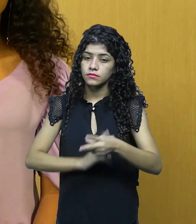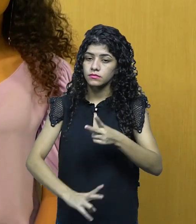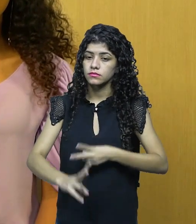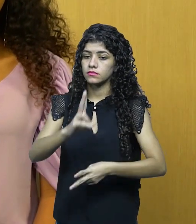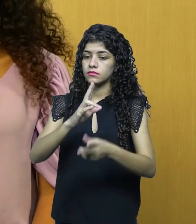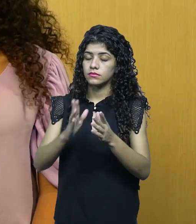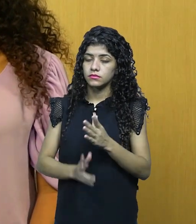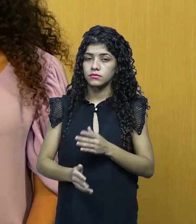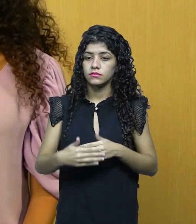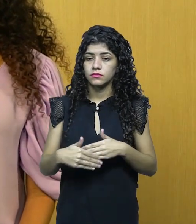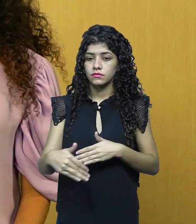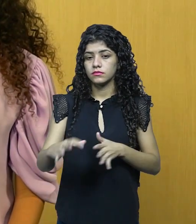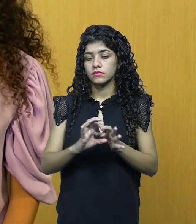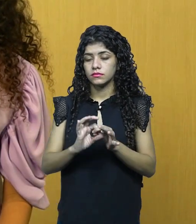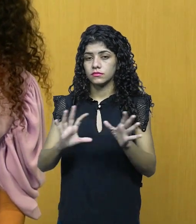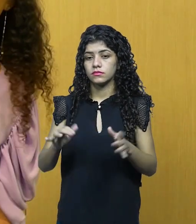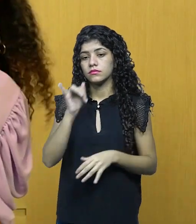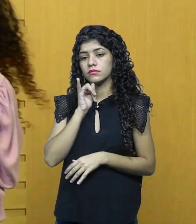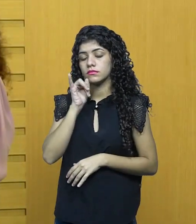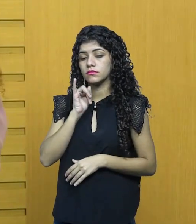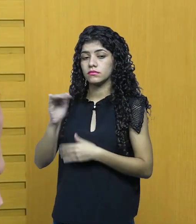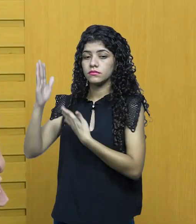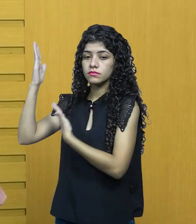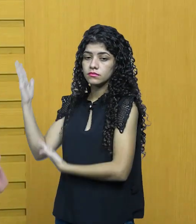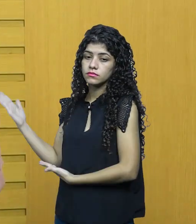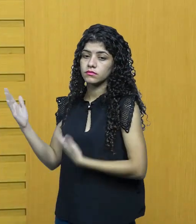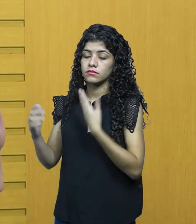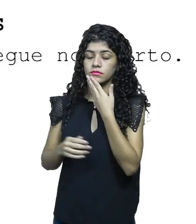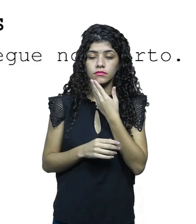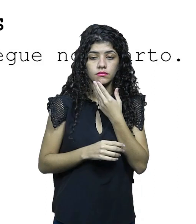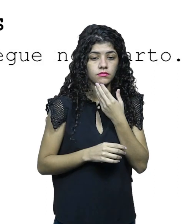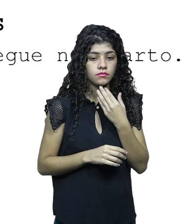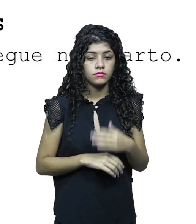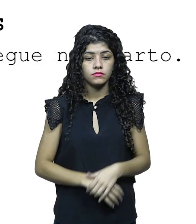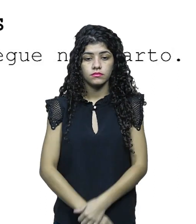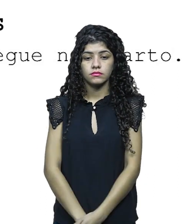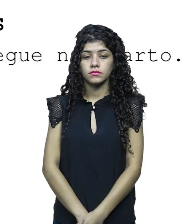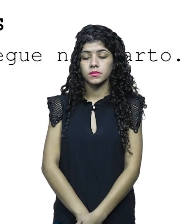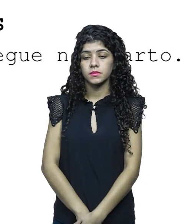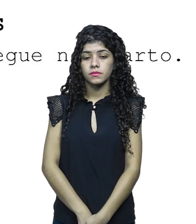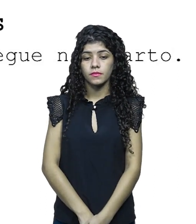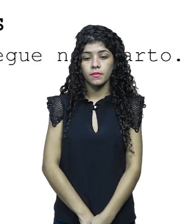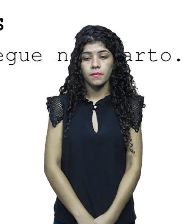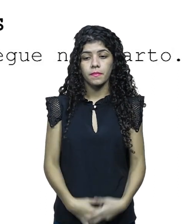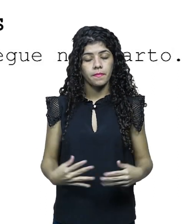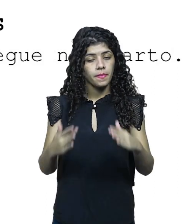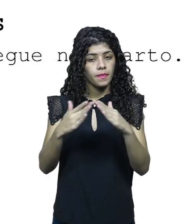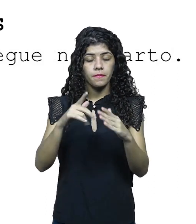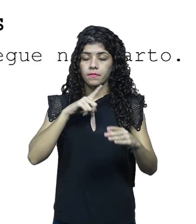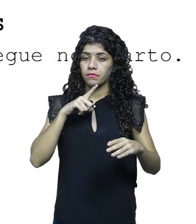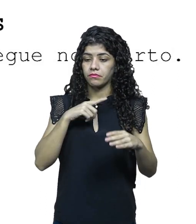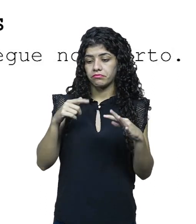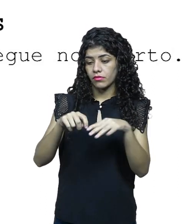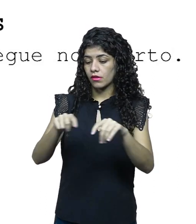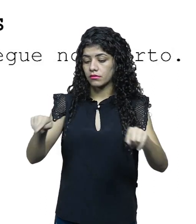texto continue com uma fluidez. Eu trouxe aqui um exemplo, pensando no seguinte: imaginamos que tem uma casa. Nessa